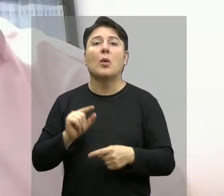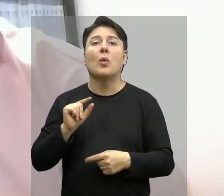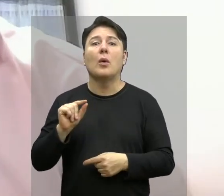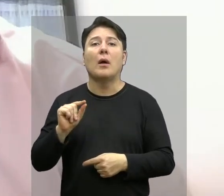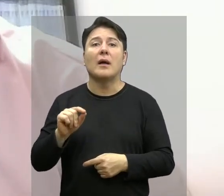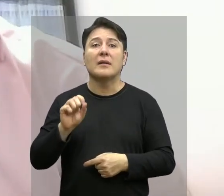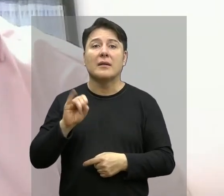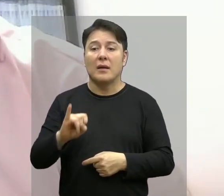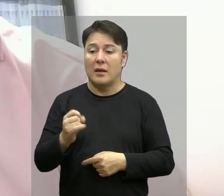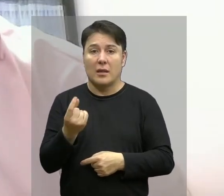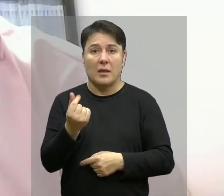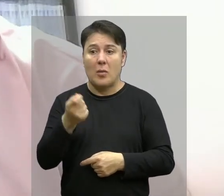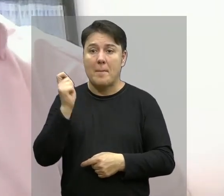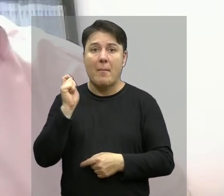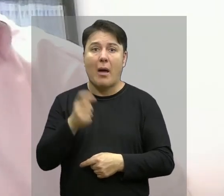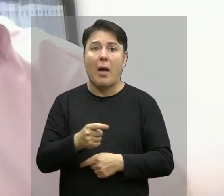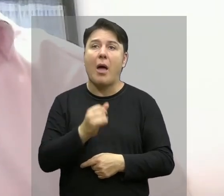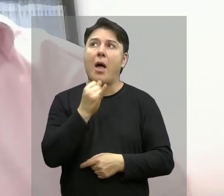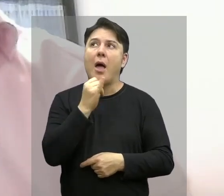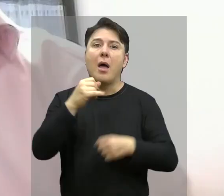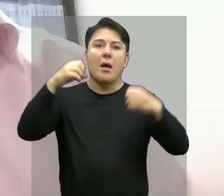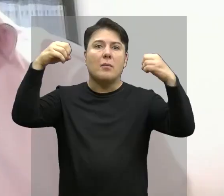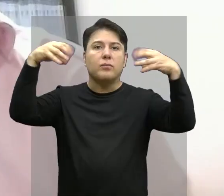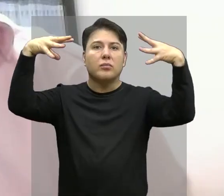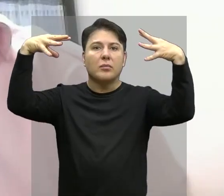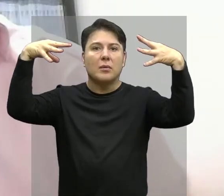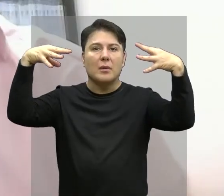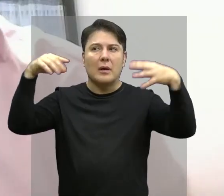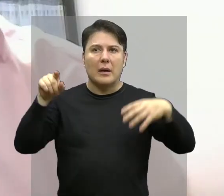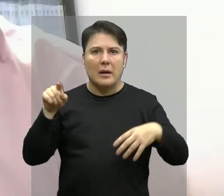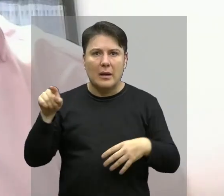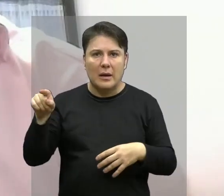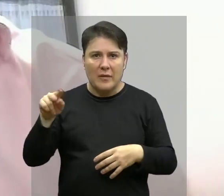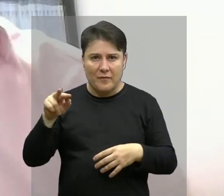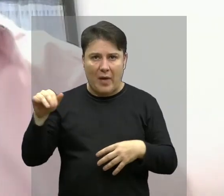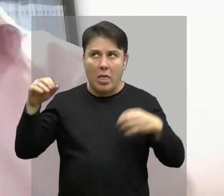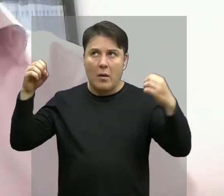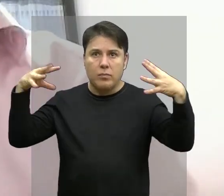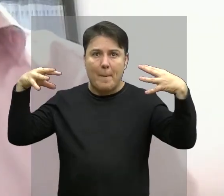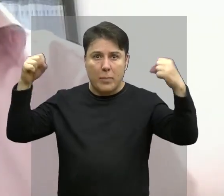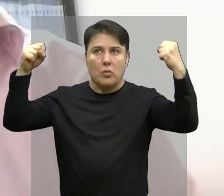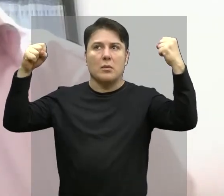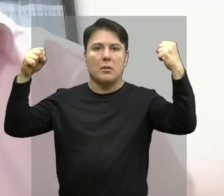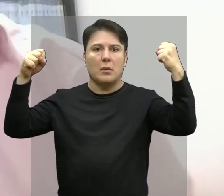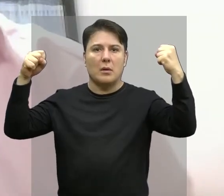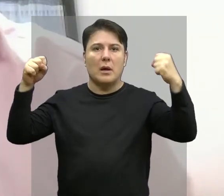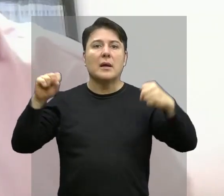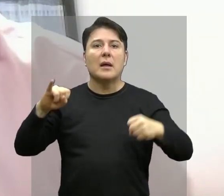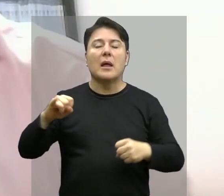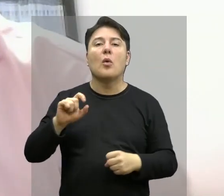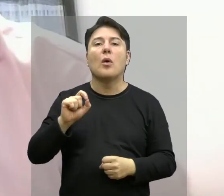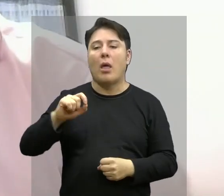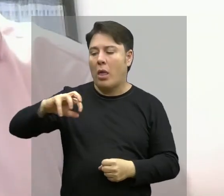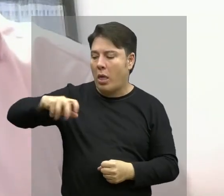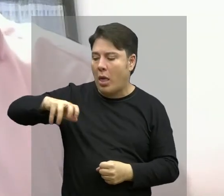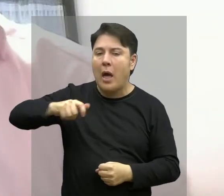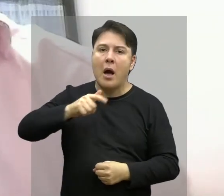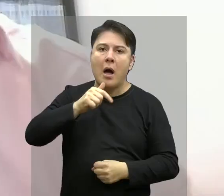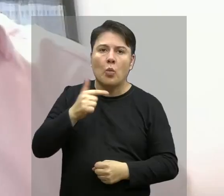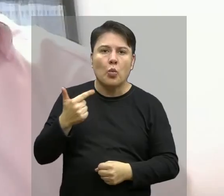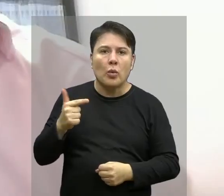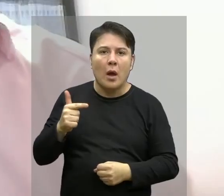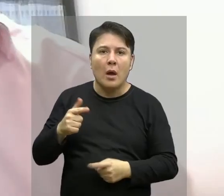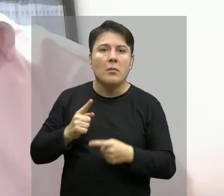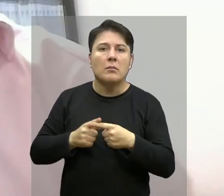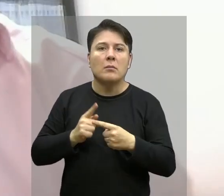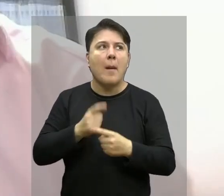a energia elétrica, né? Não é só no interruptor do seu João que não vai ter luz, não é só na torneira do seu João quando ele abrir que não vai sair água,